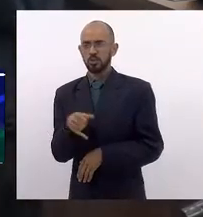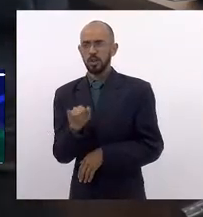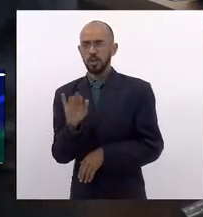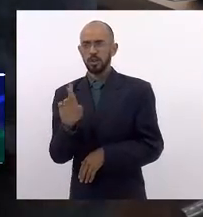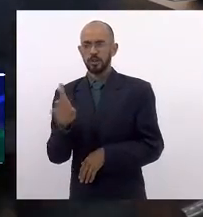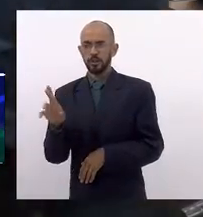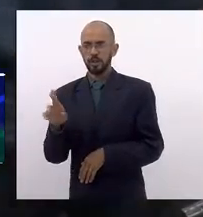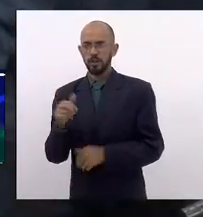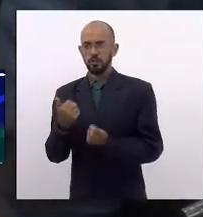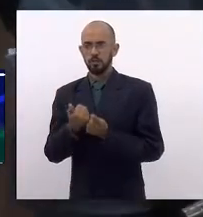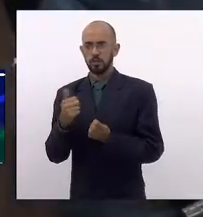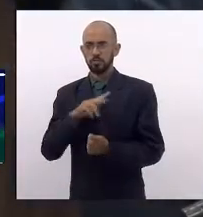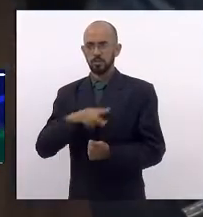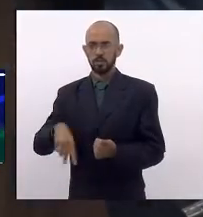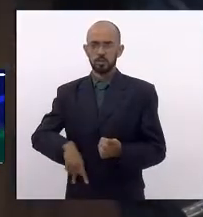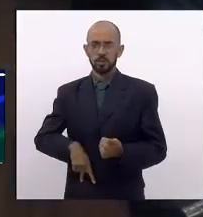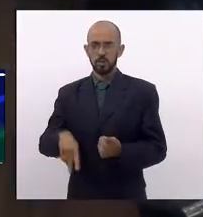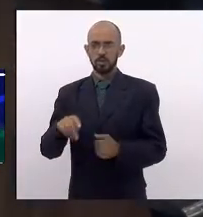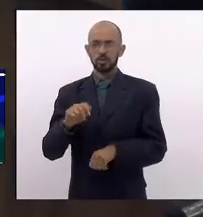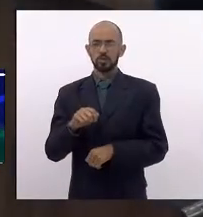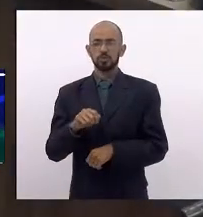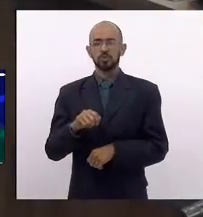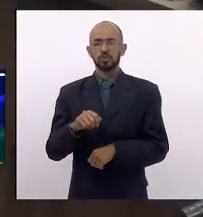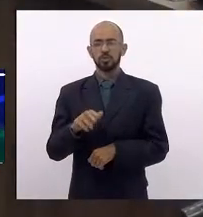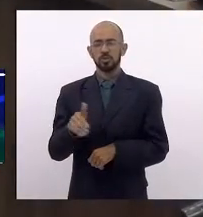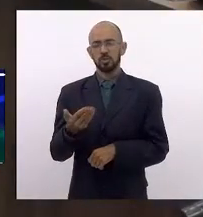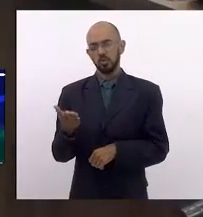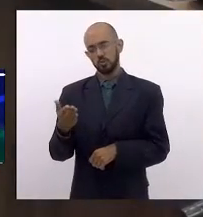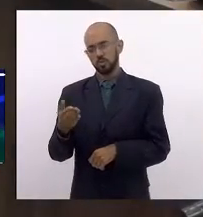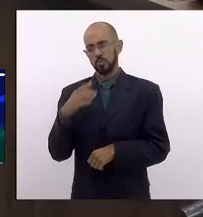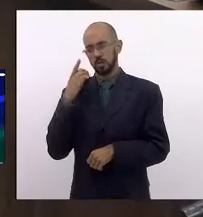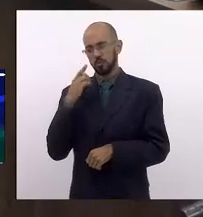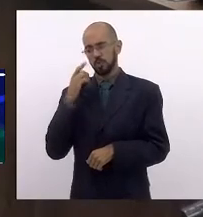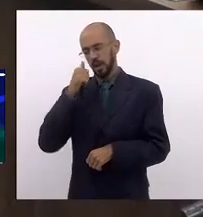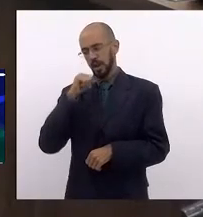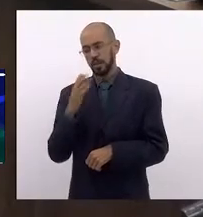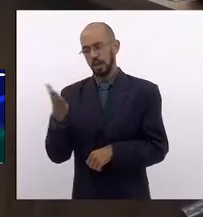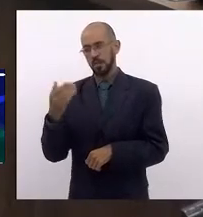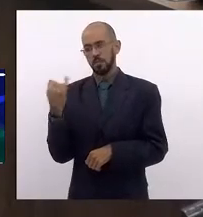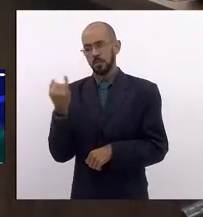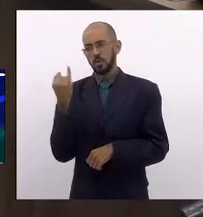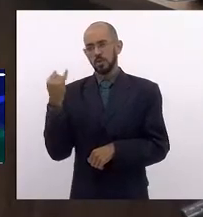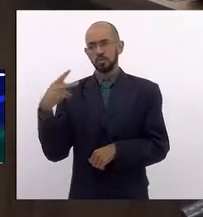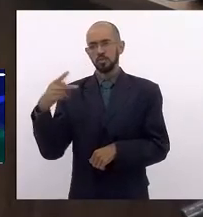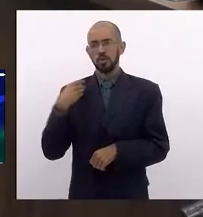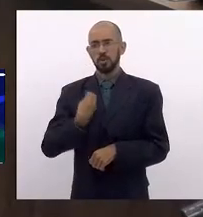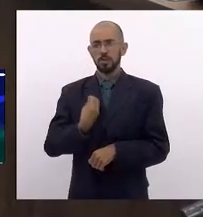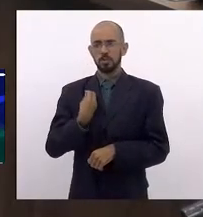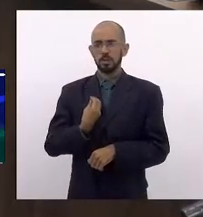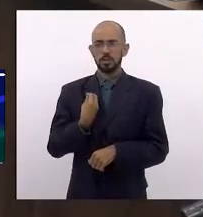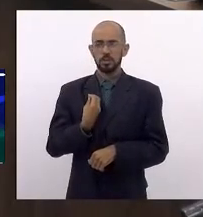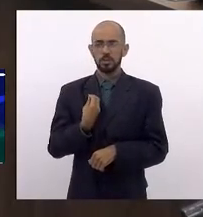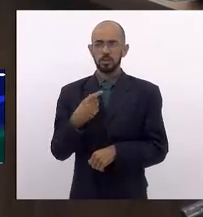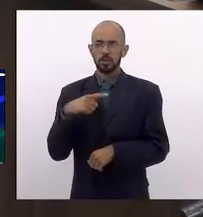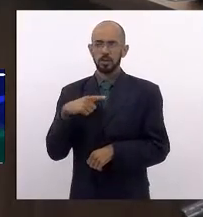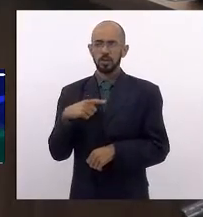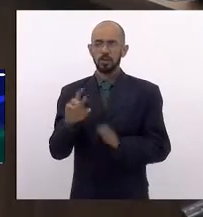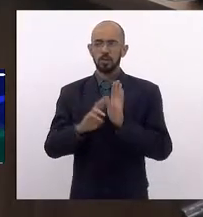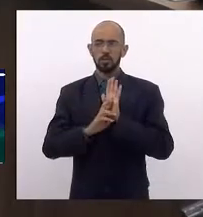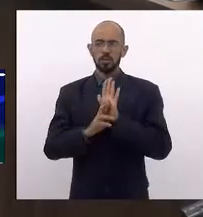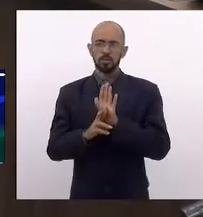presidente da empetur André Correia o relator então deputada é importante a sua participação até porque tem uma representatividade muito grande